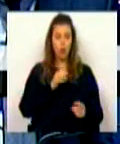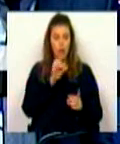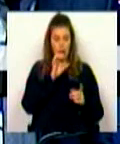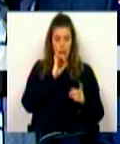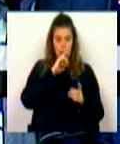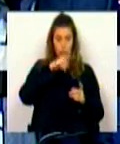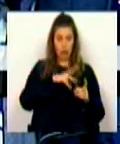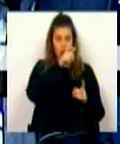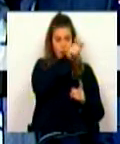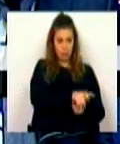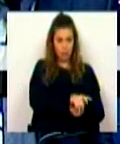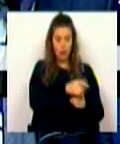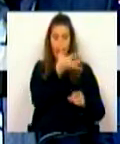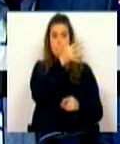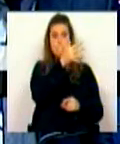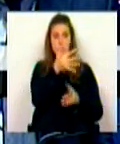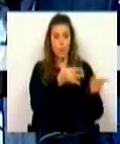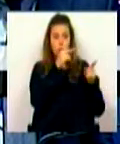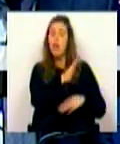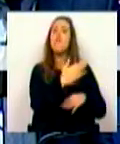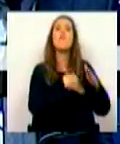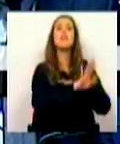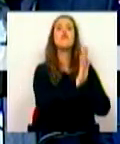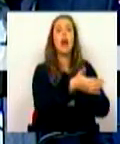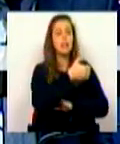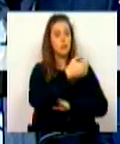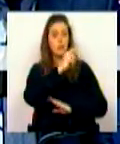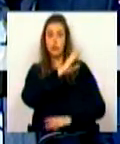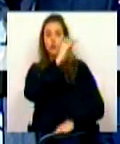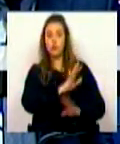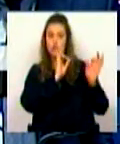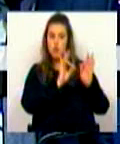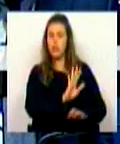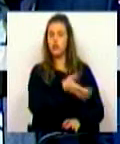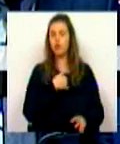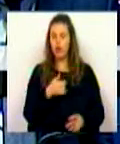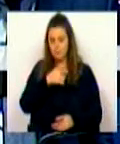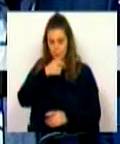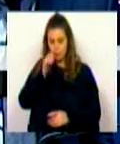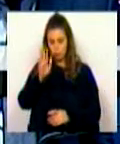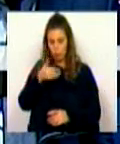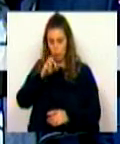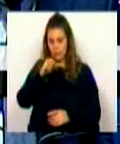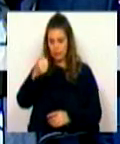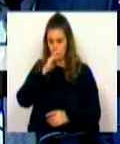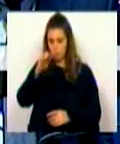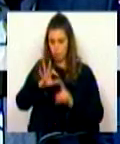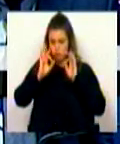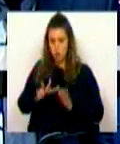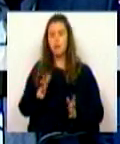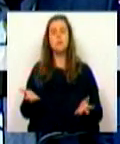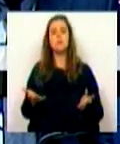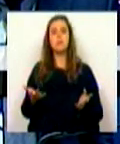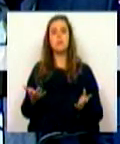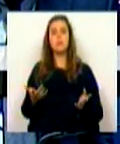continente, neste momento já executado 53%, já comprometido 85%, e,